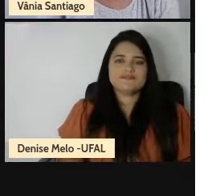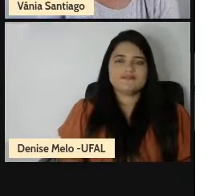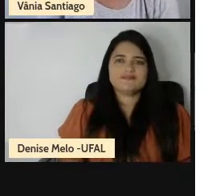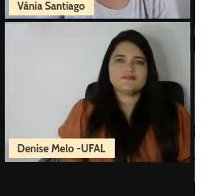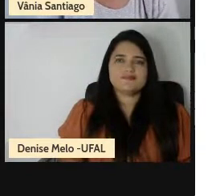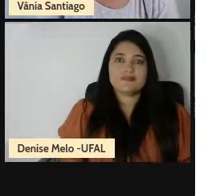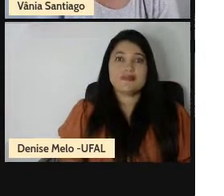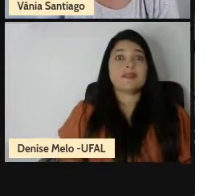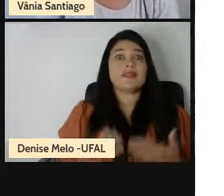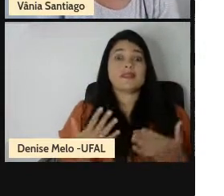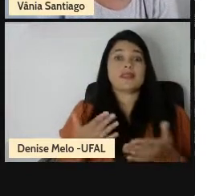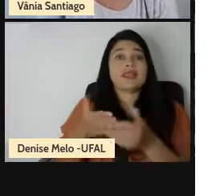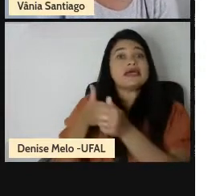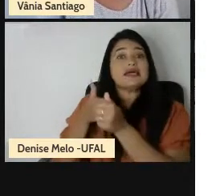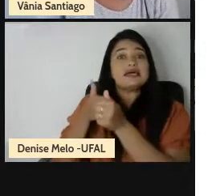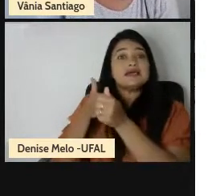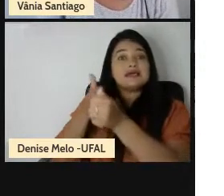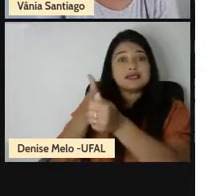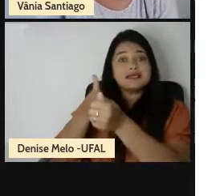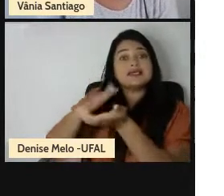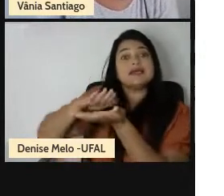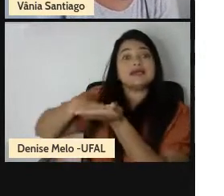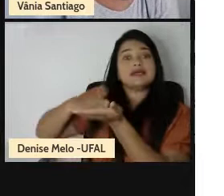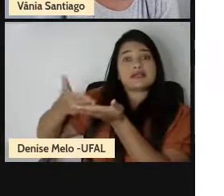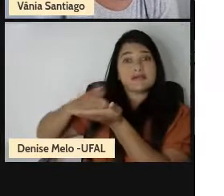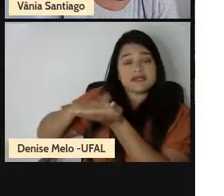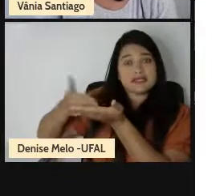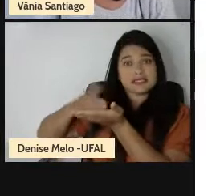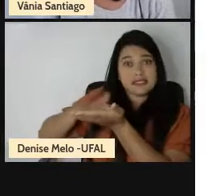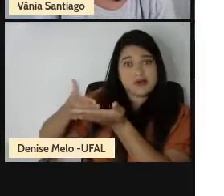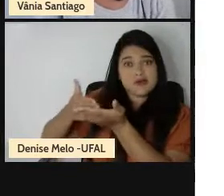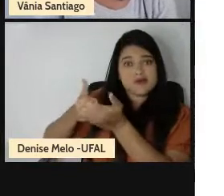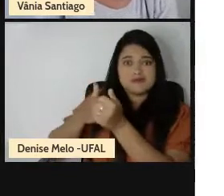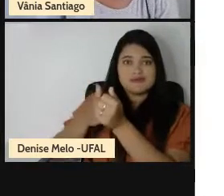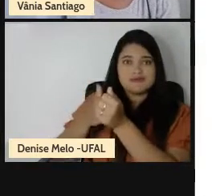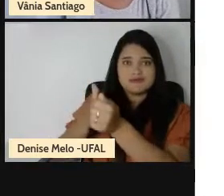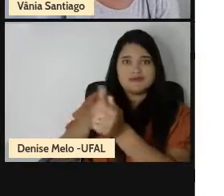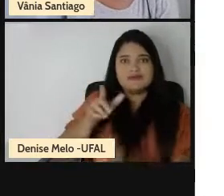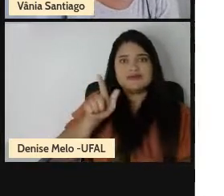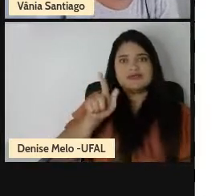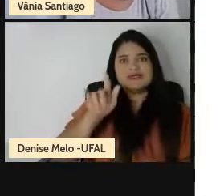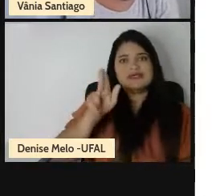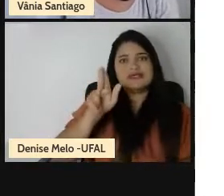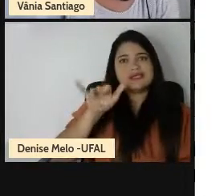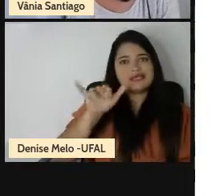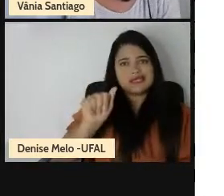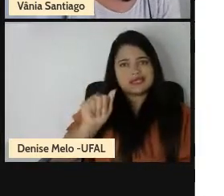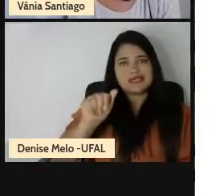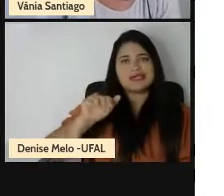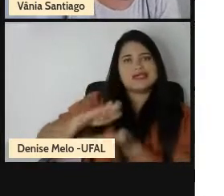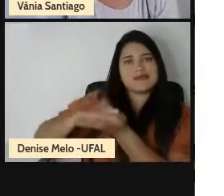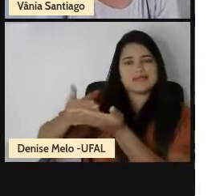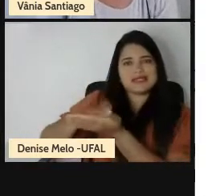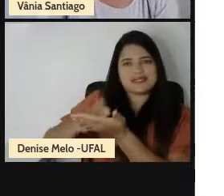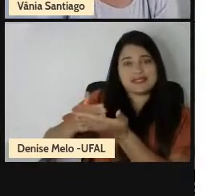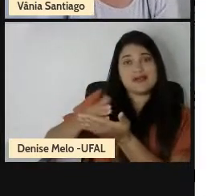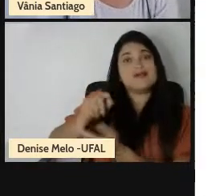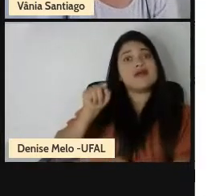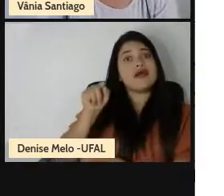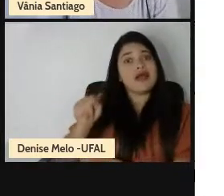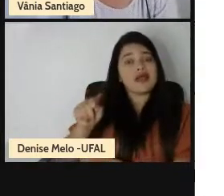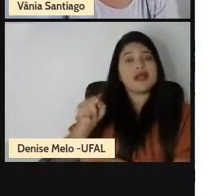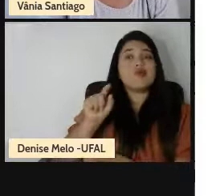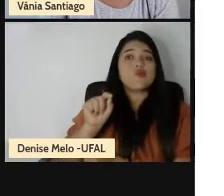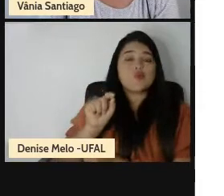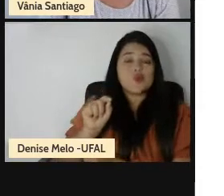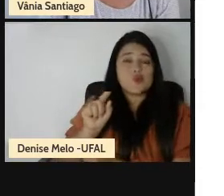A guia interpretação, ela é a gente considera que ela é uma especialização da atividade do tradutor e